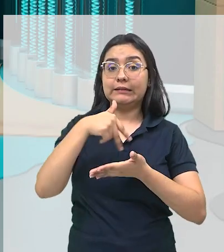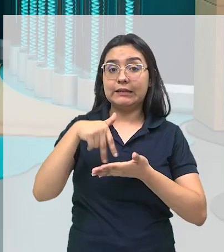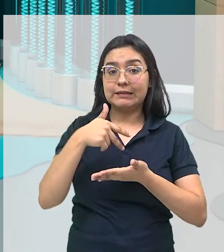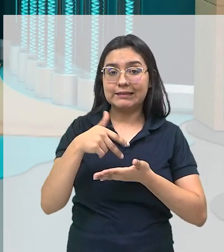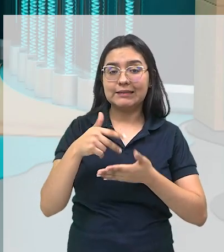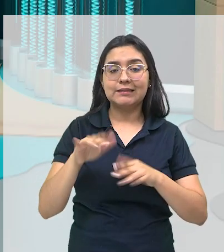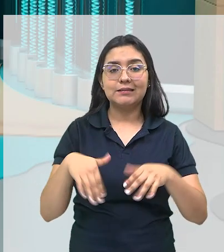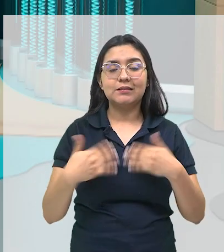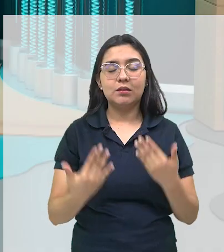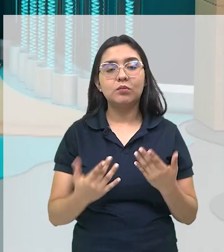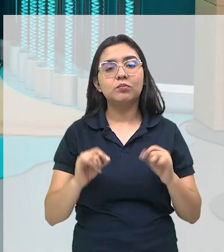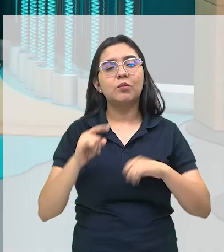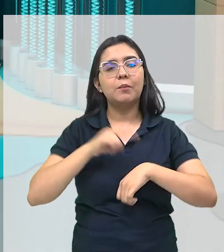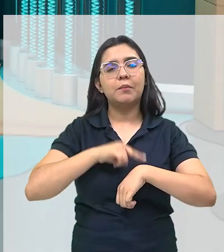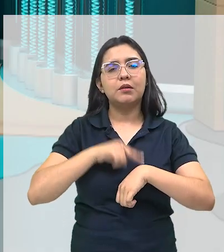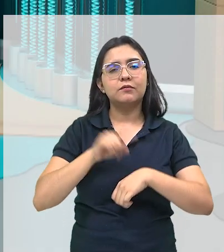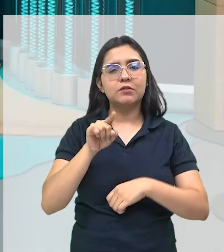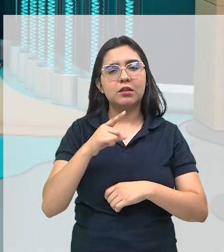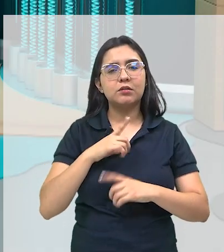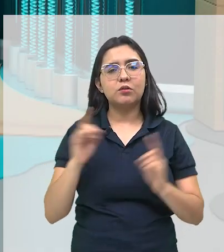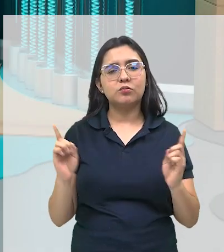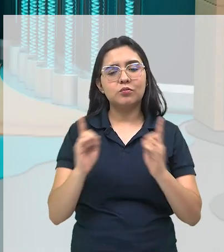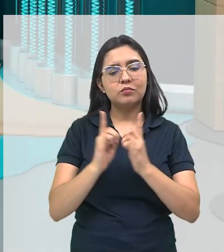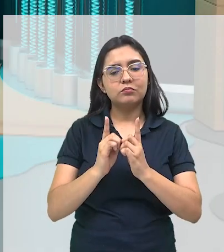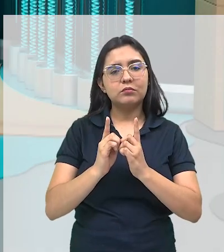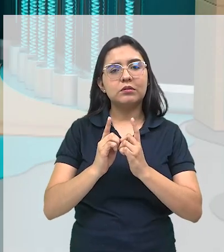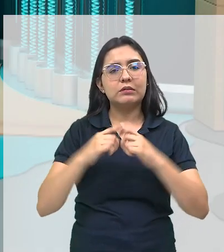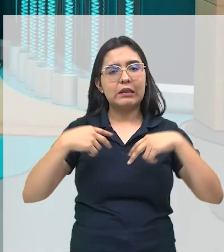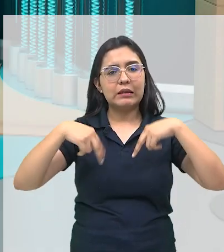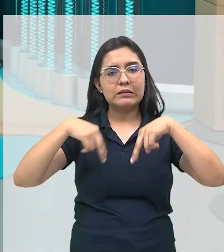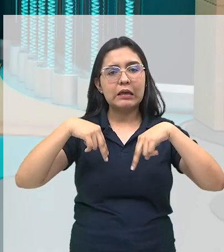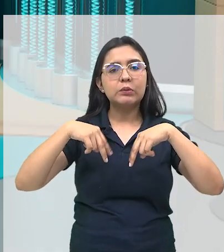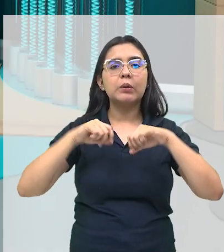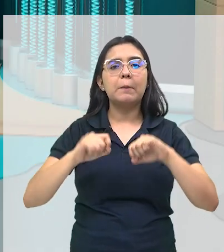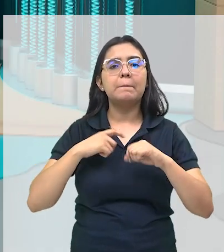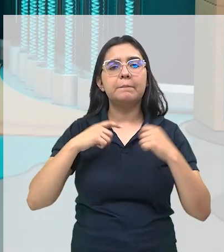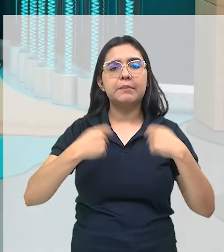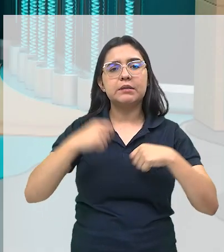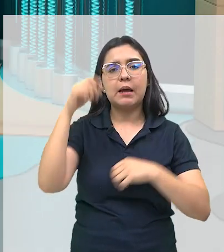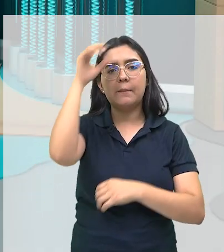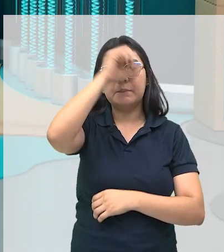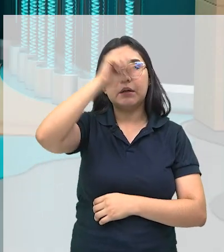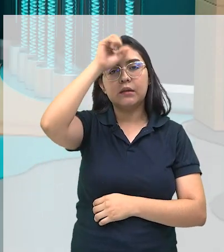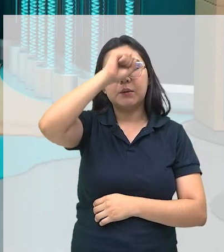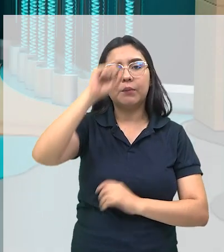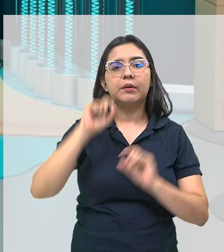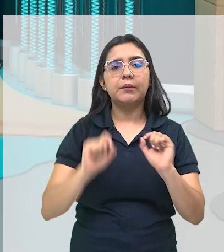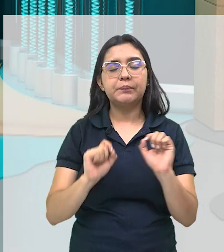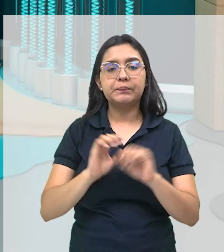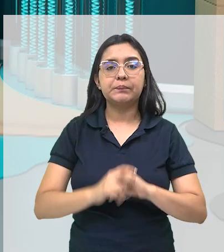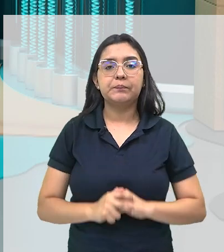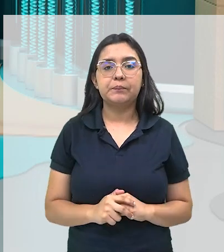quando você está ali dançando com uma pessoa, você precisa aprender a